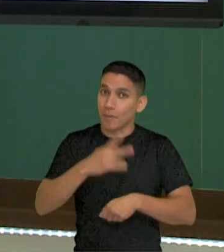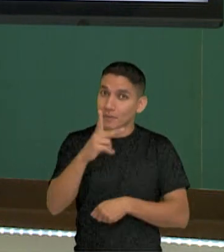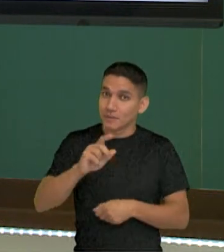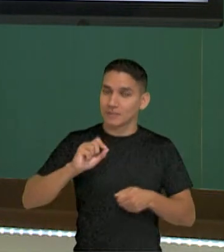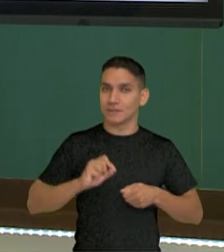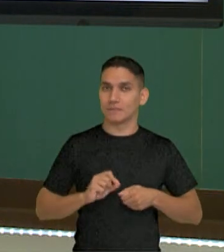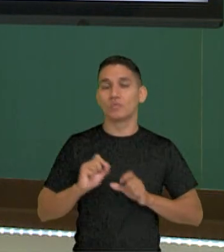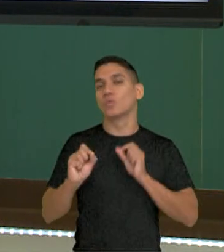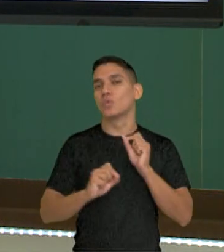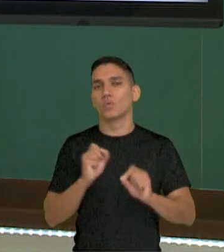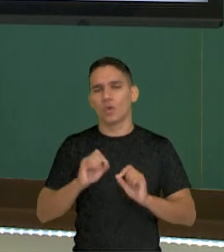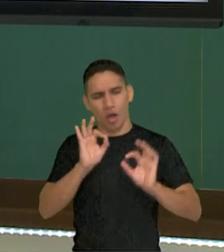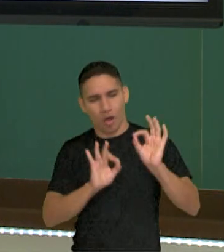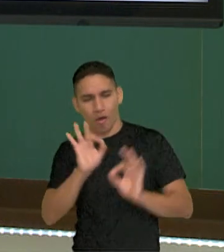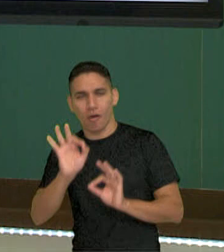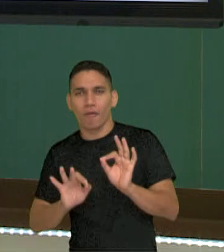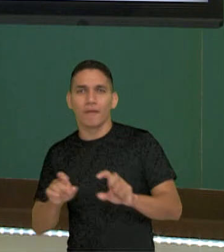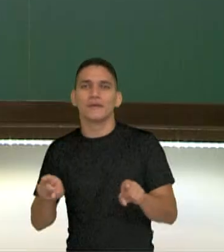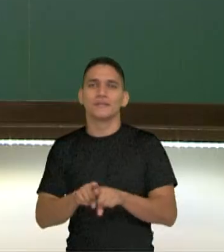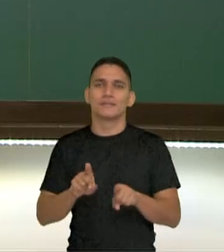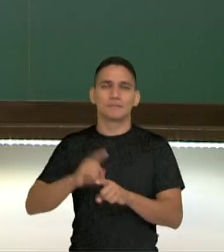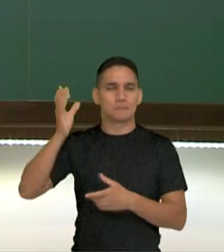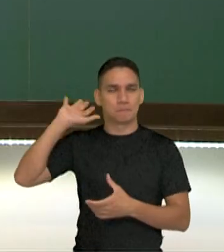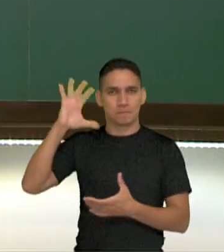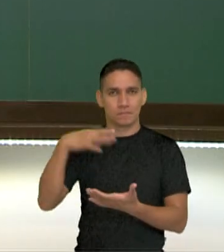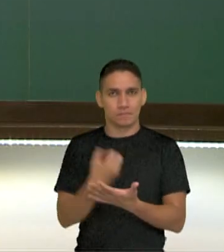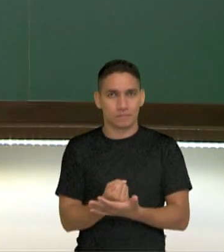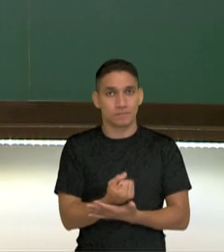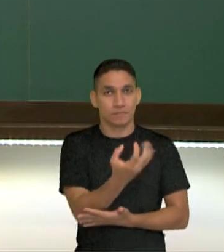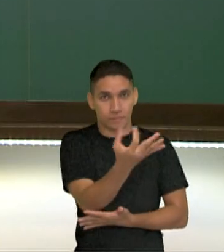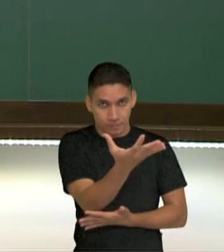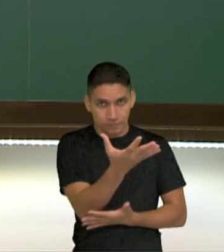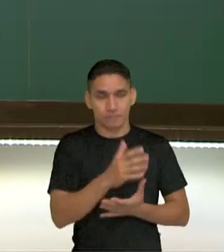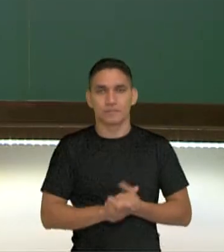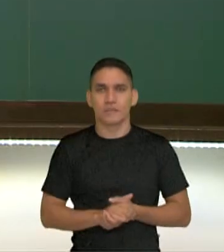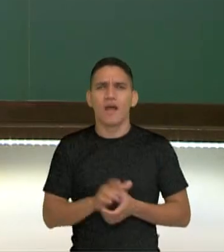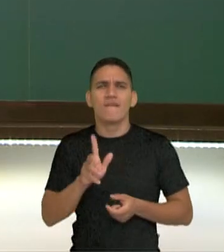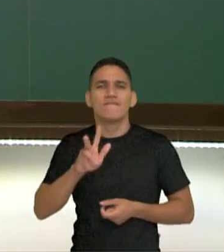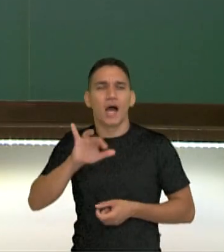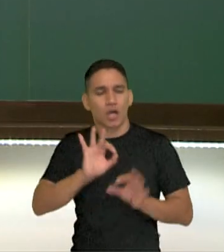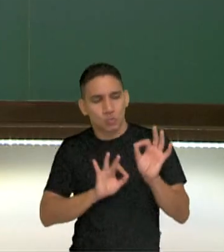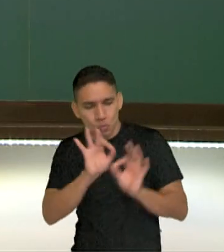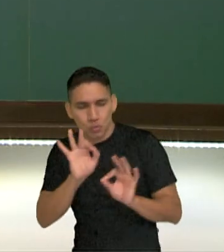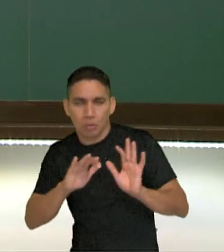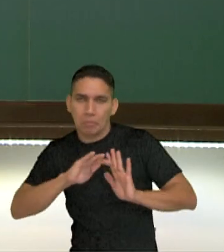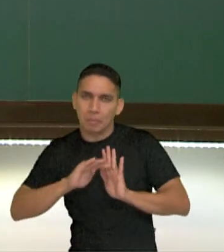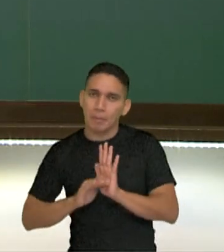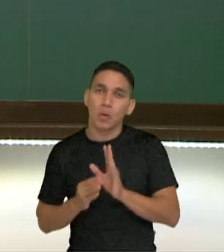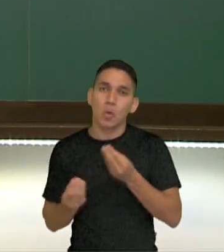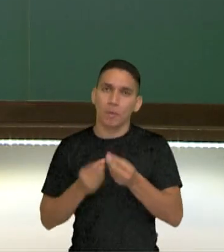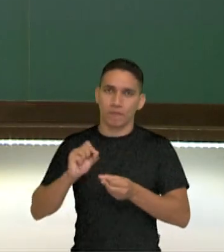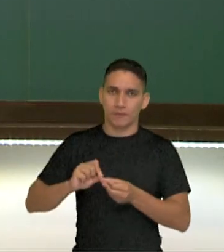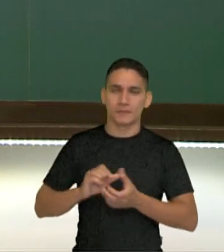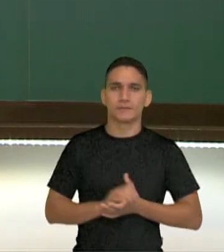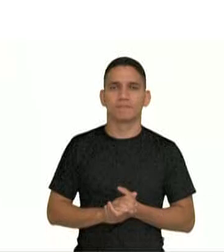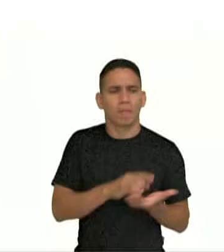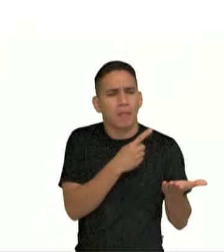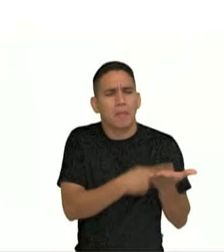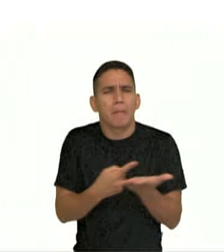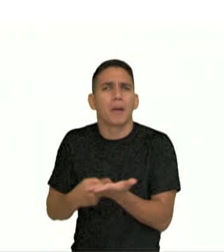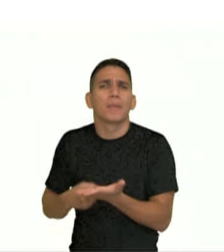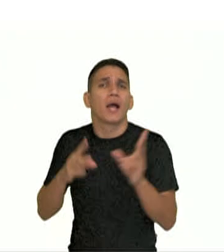sua vez de planejar um podcast. Então, agora vocês vão planejar um podcast, né? Defina